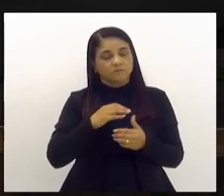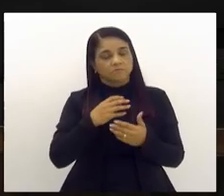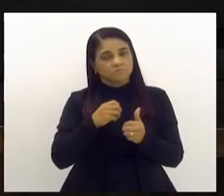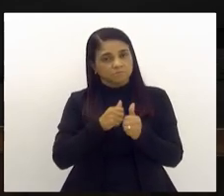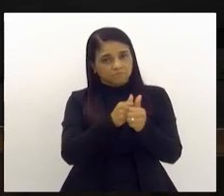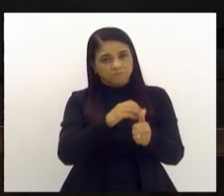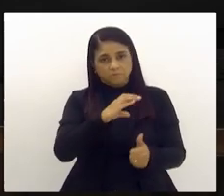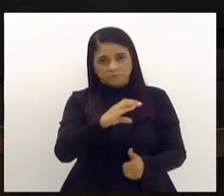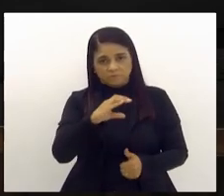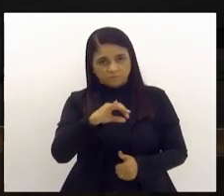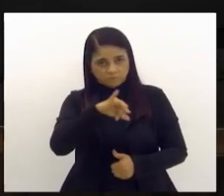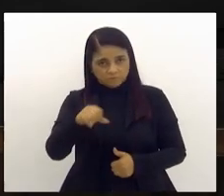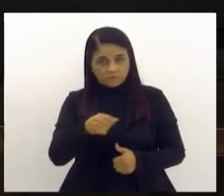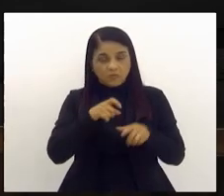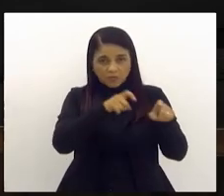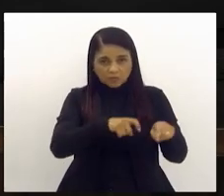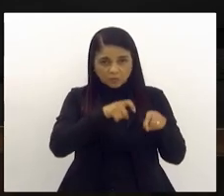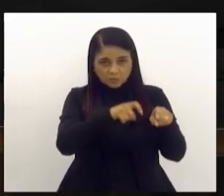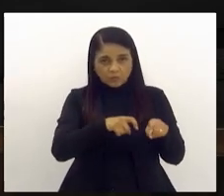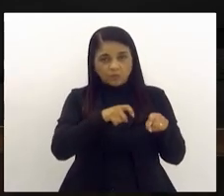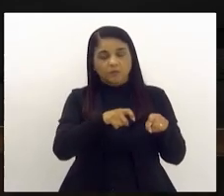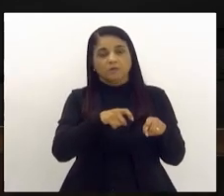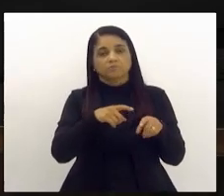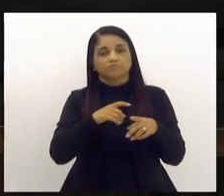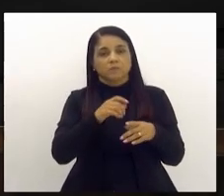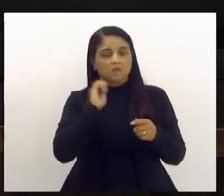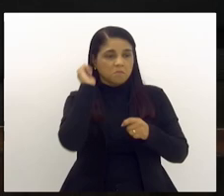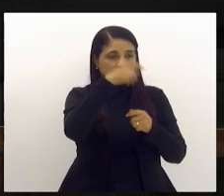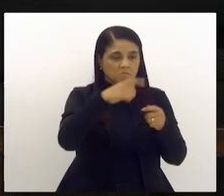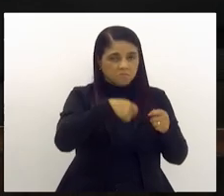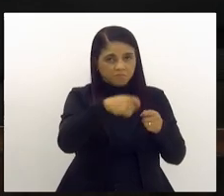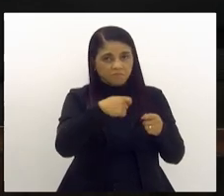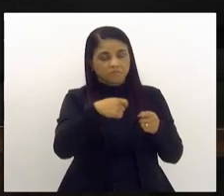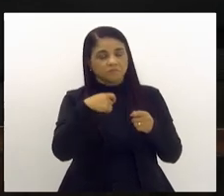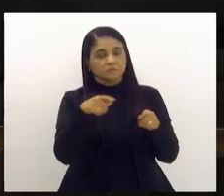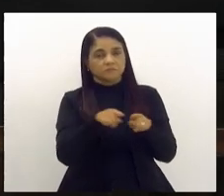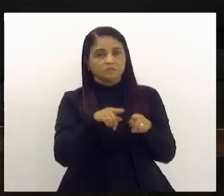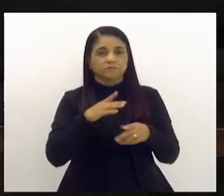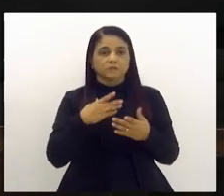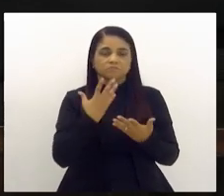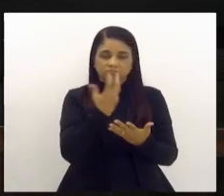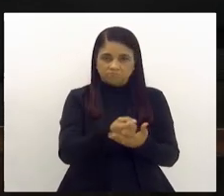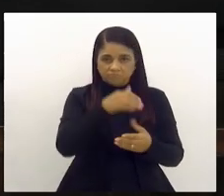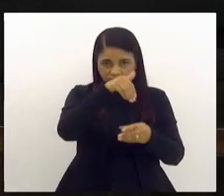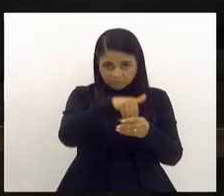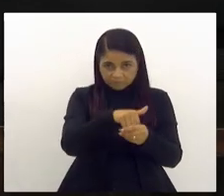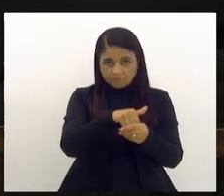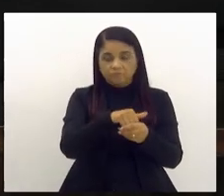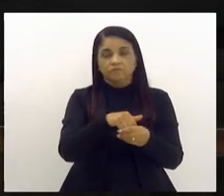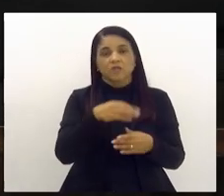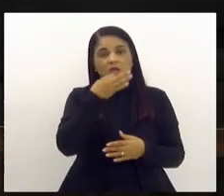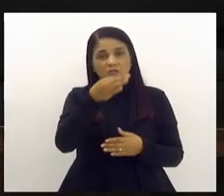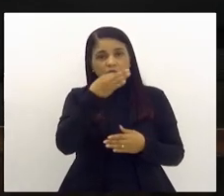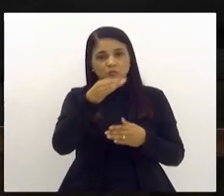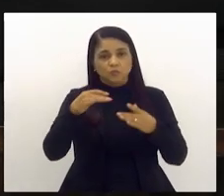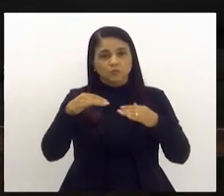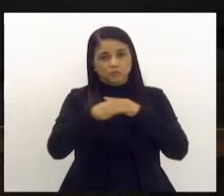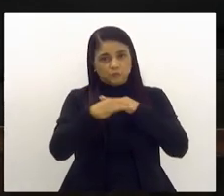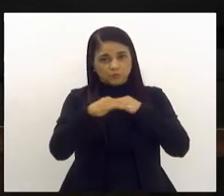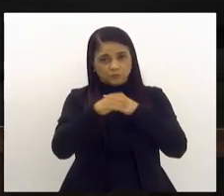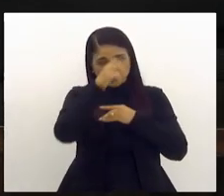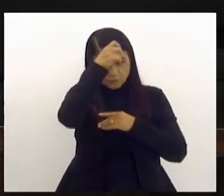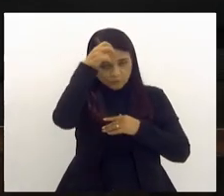CCJ, de agricultura, pecuária, políticas rural, agrária e pesqueira, favorável. De assuntos municipais e